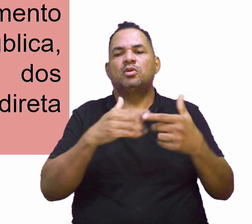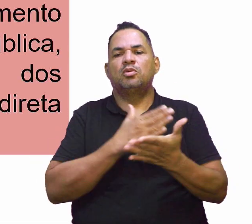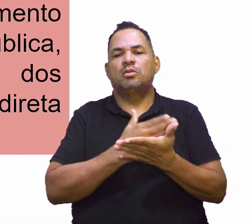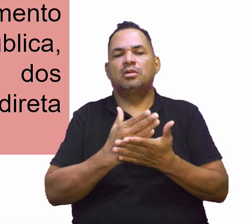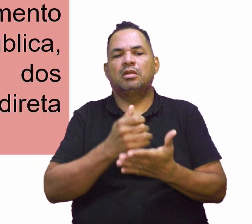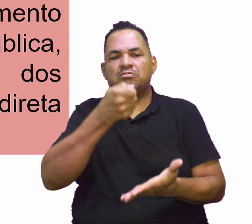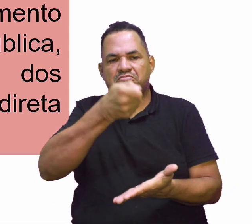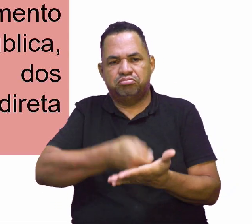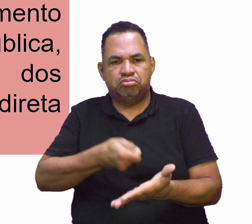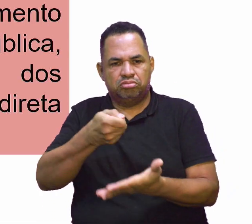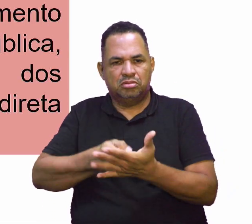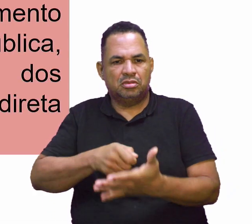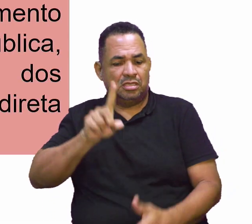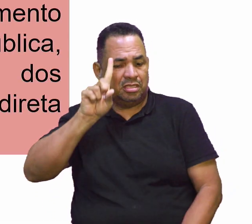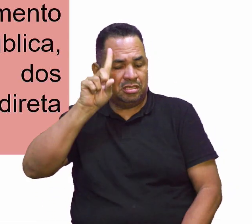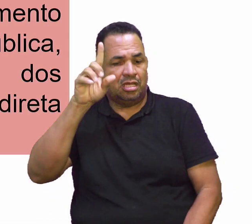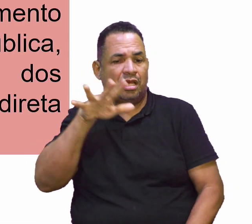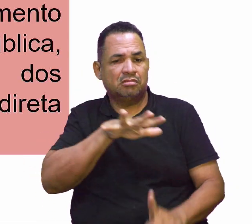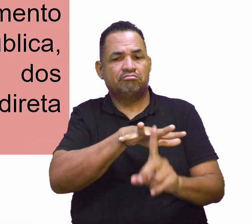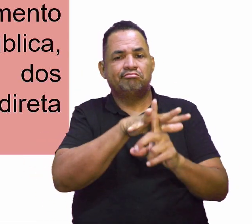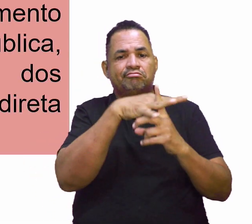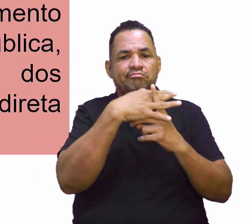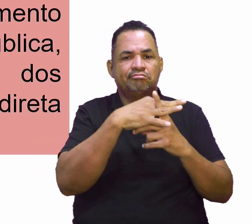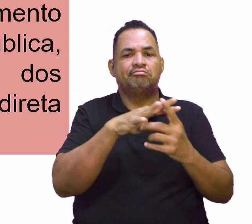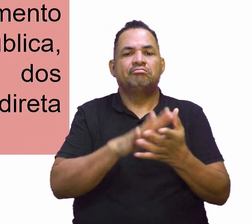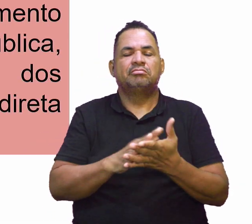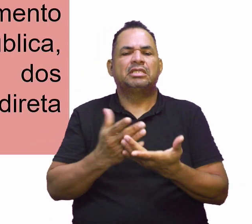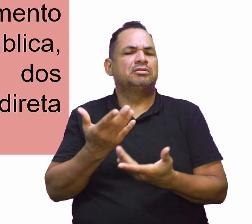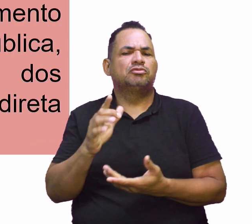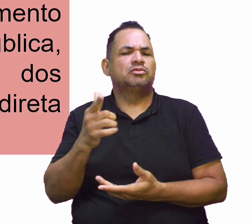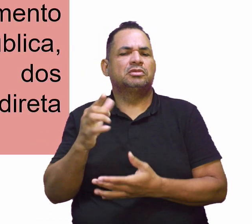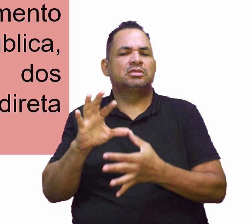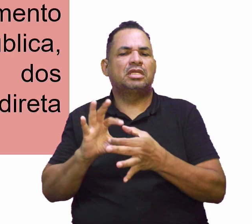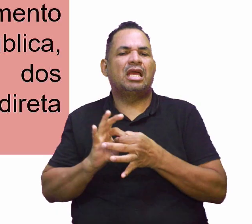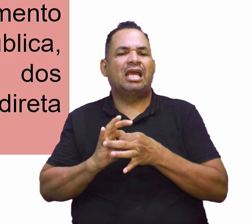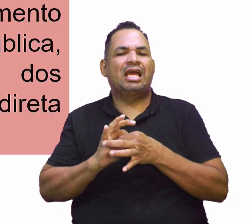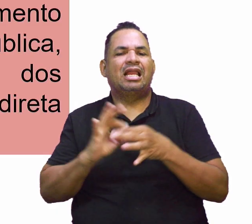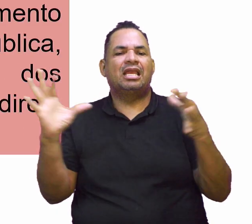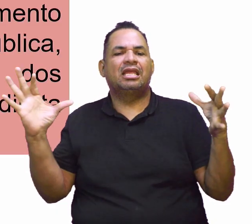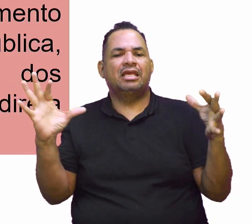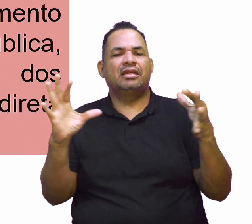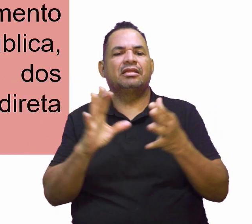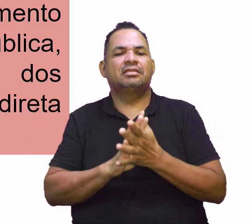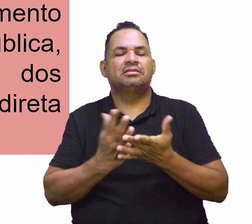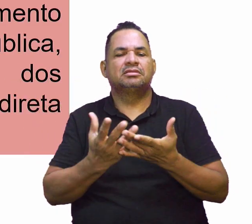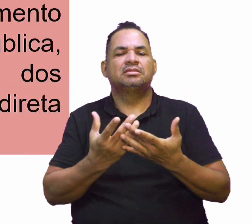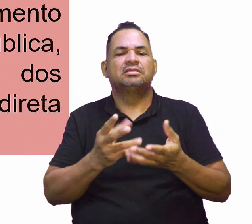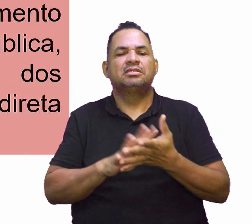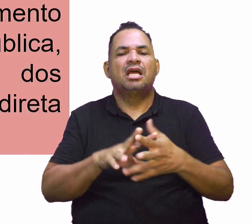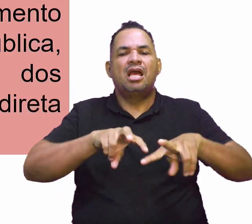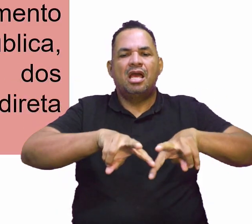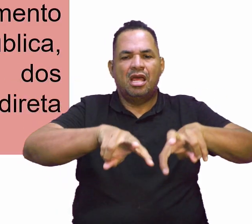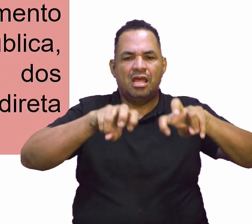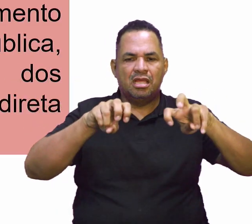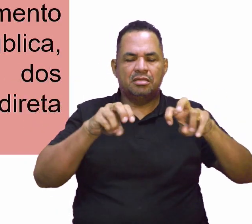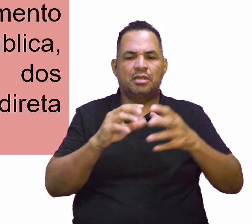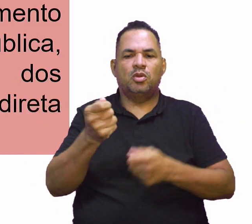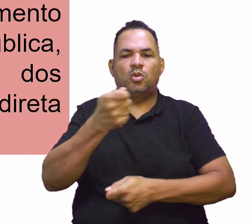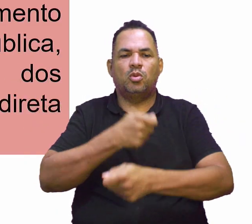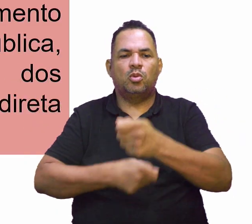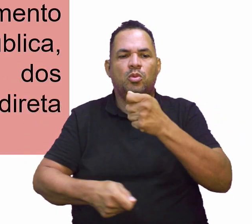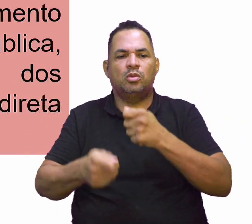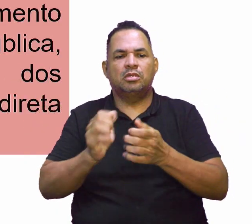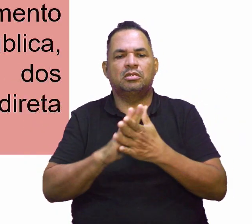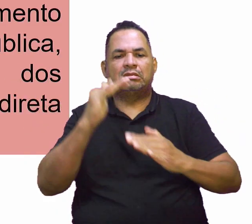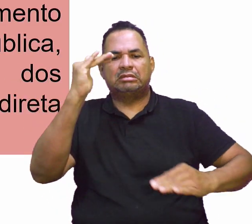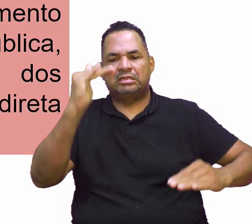ideias socialistas e anarquistas, que criticavam a exploração capitalista e a desigualdade